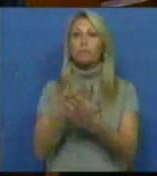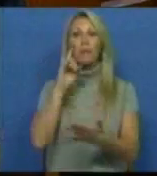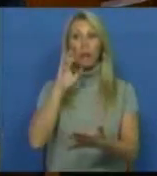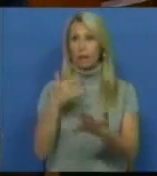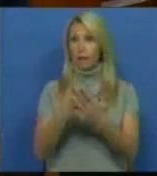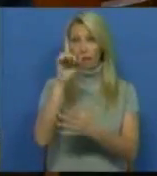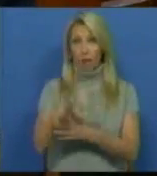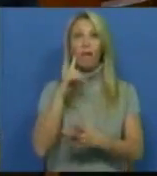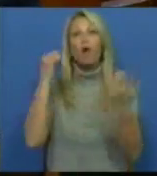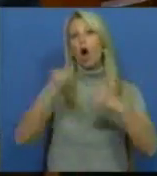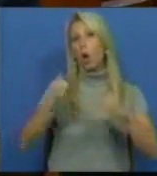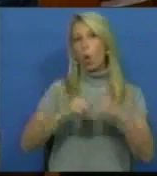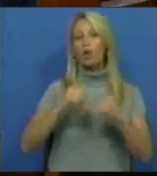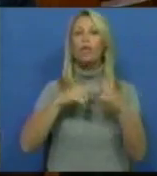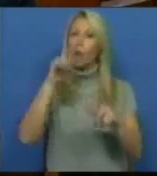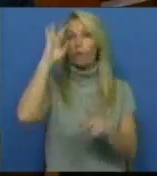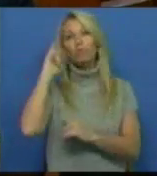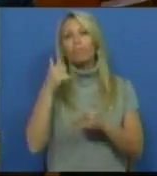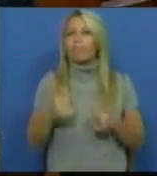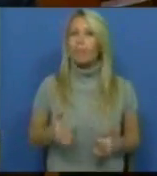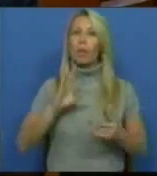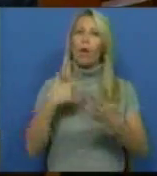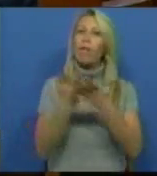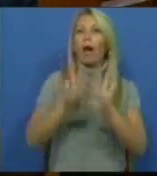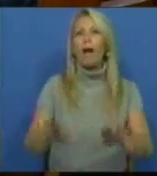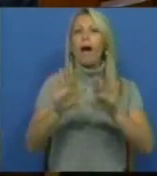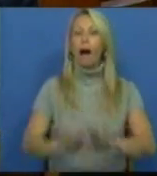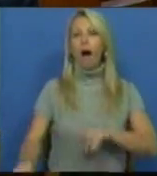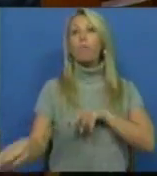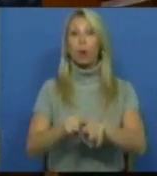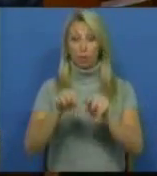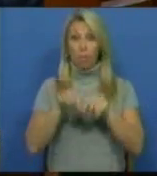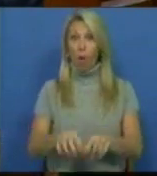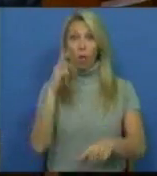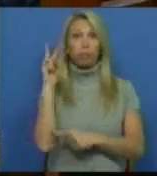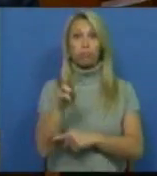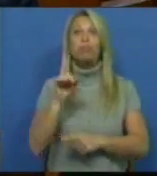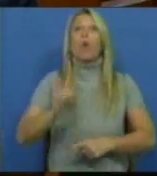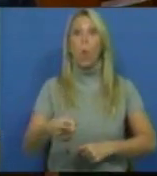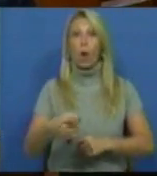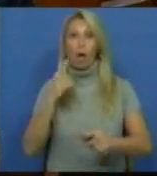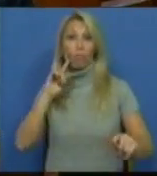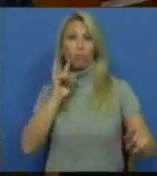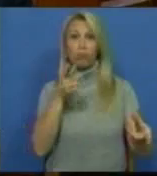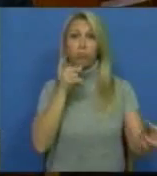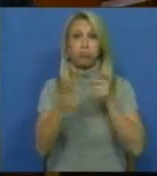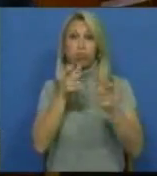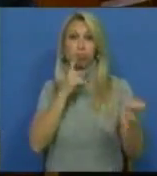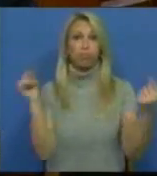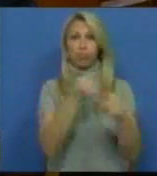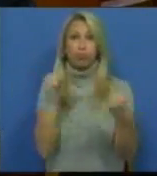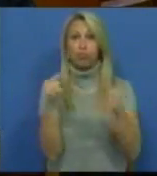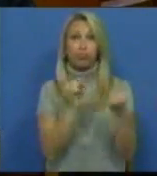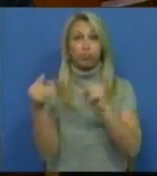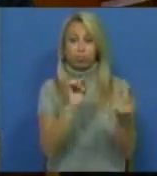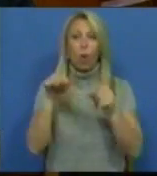debate desta manhã exibiu um verdadeiro tiroteio político entre os partidos salvadores, que descredibiliza, afinal de contas, tudo aquilo